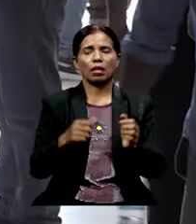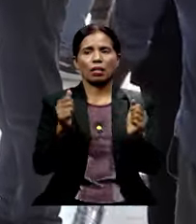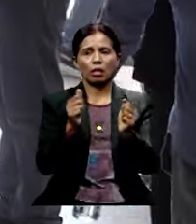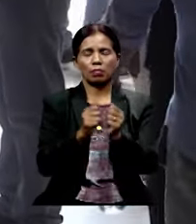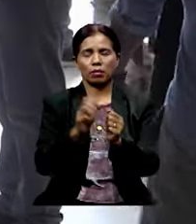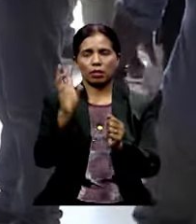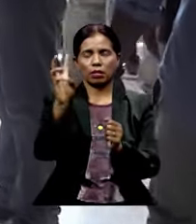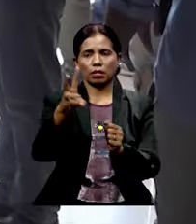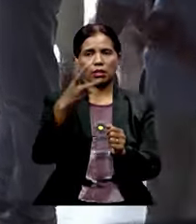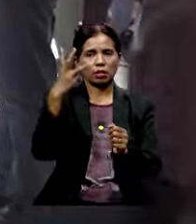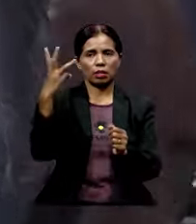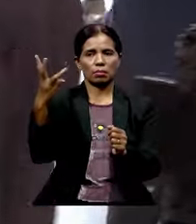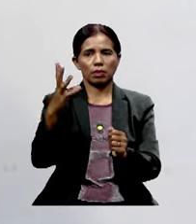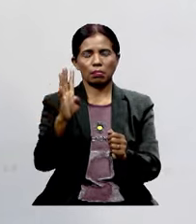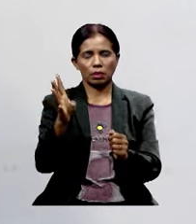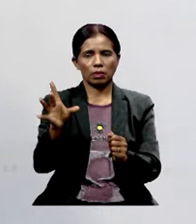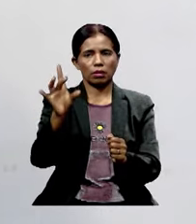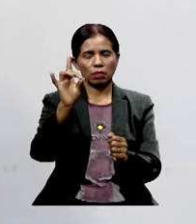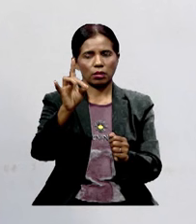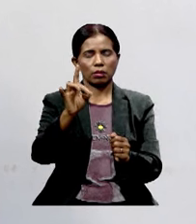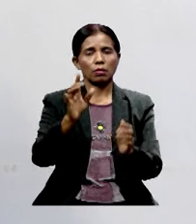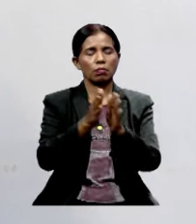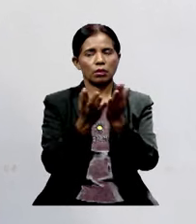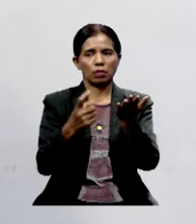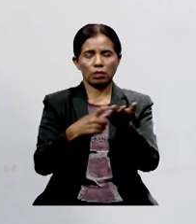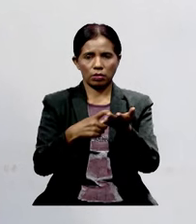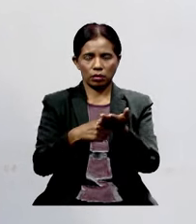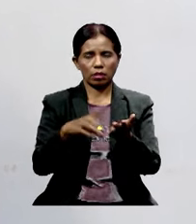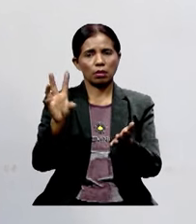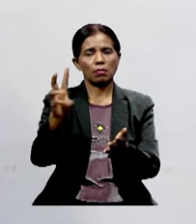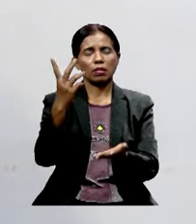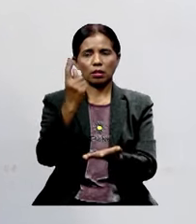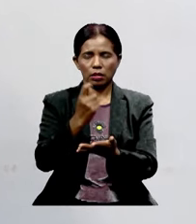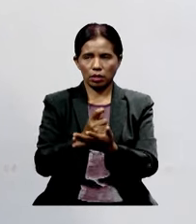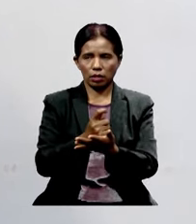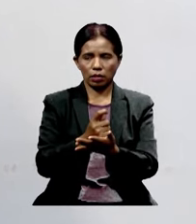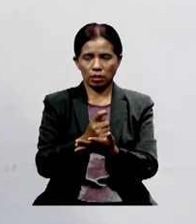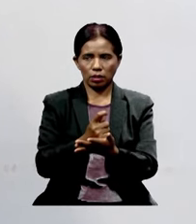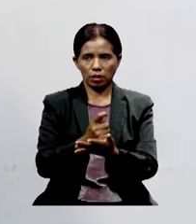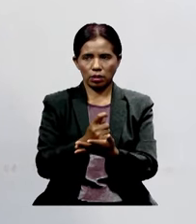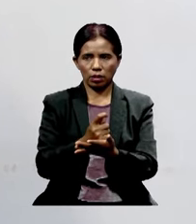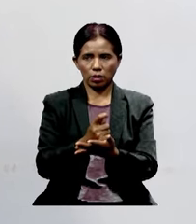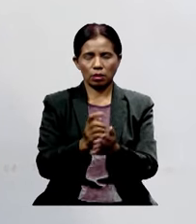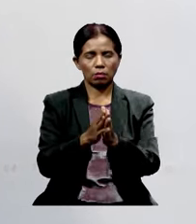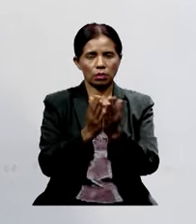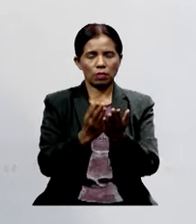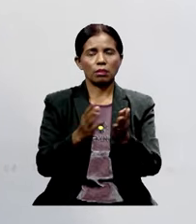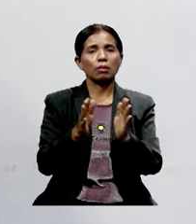16.048 caderneta. Quando 16.000 passaporte 16.000